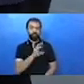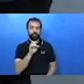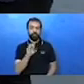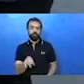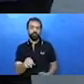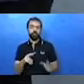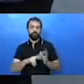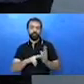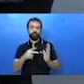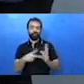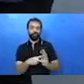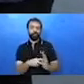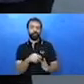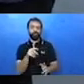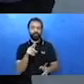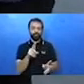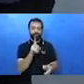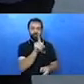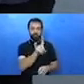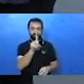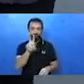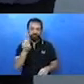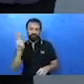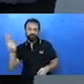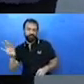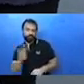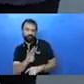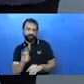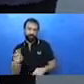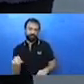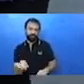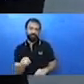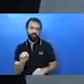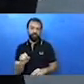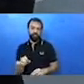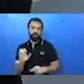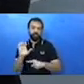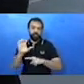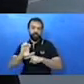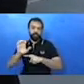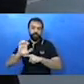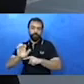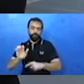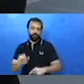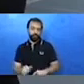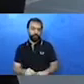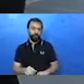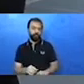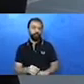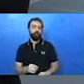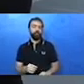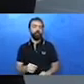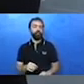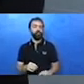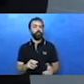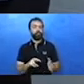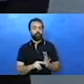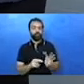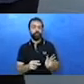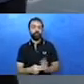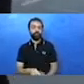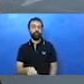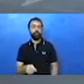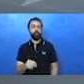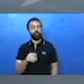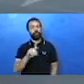estrelas representam as unidades federativas do Brasil, ou seja, os 26 estados e